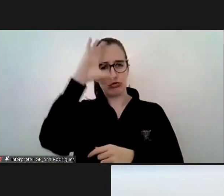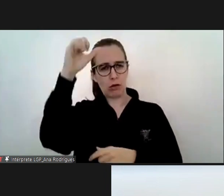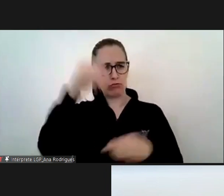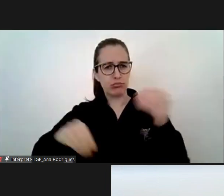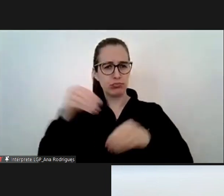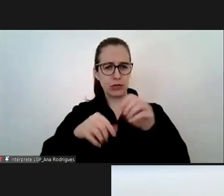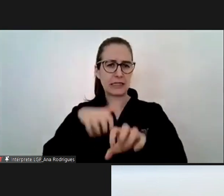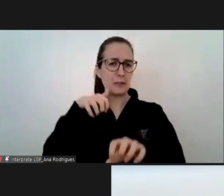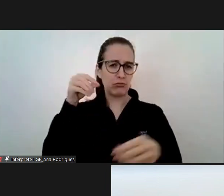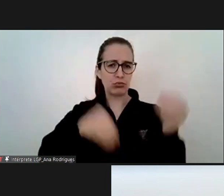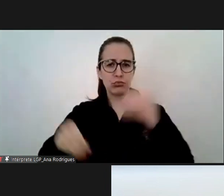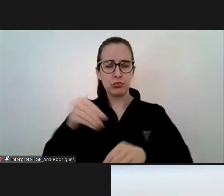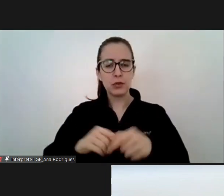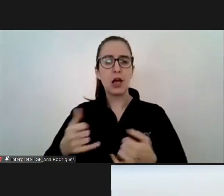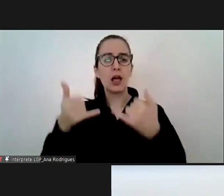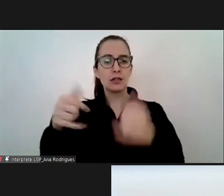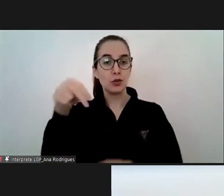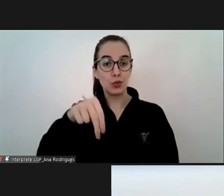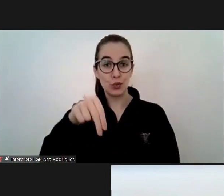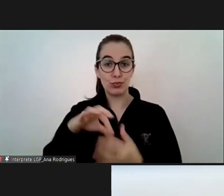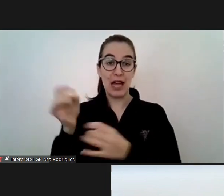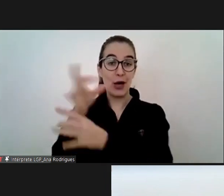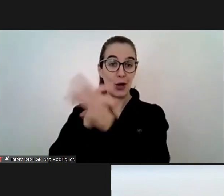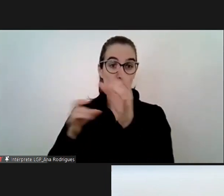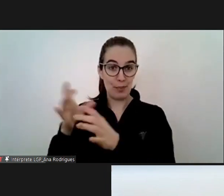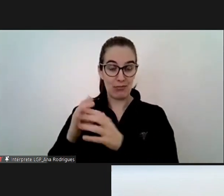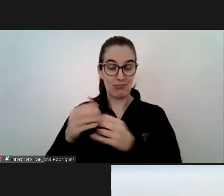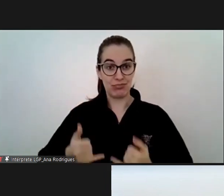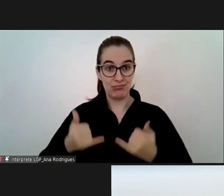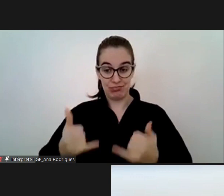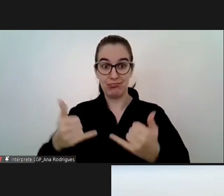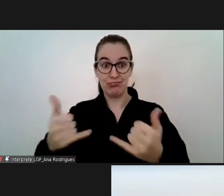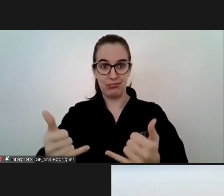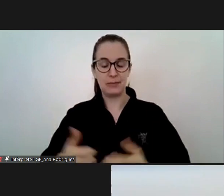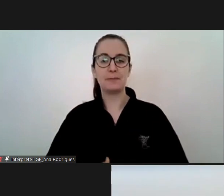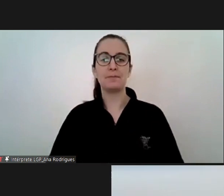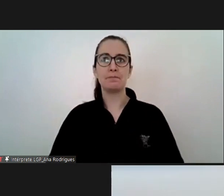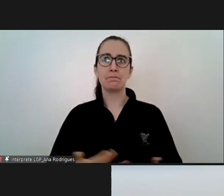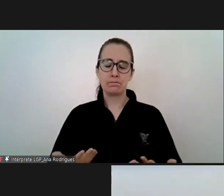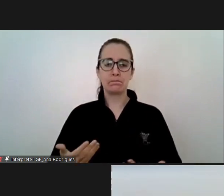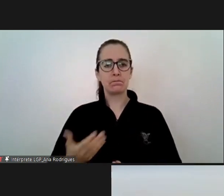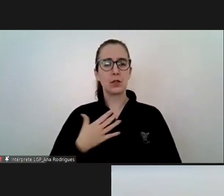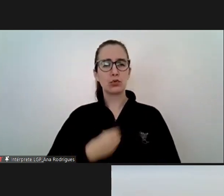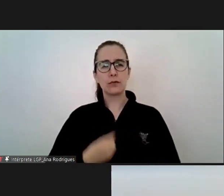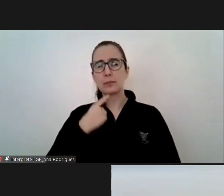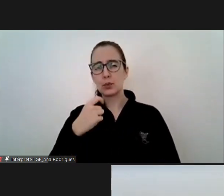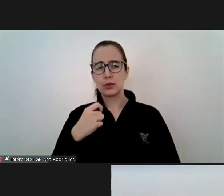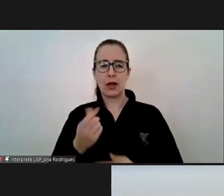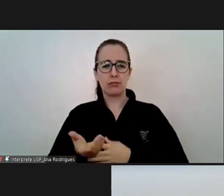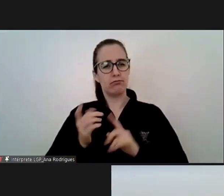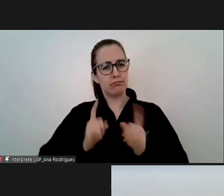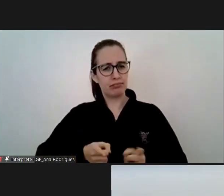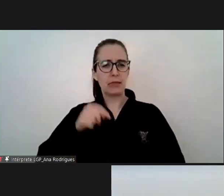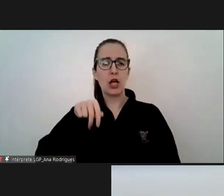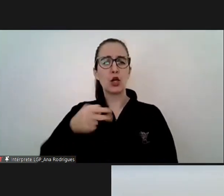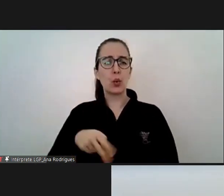depois, em junho, as eleições europeias. E neste sentido, eu gostaria de perguntar ao Nuno, porque